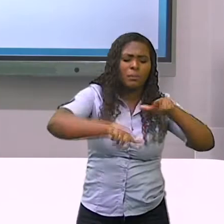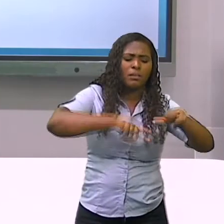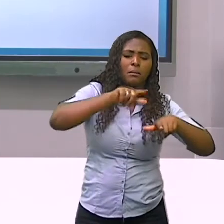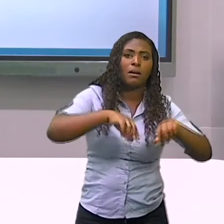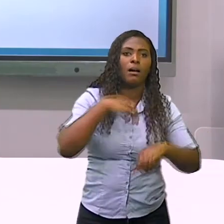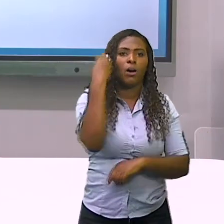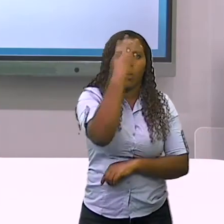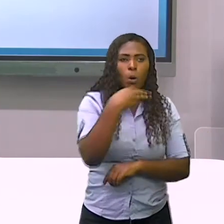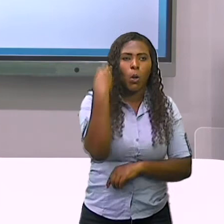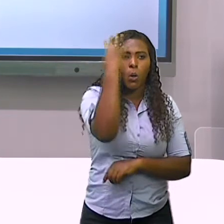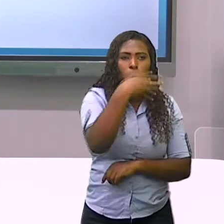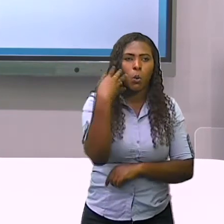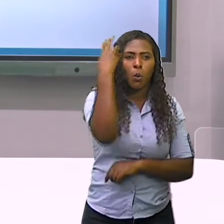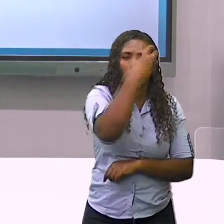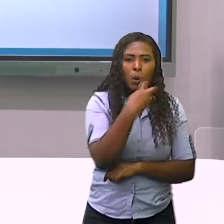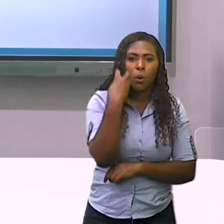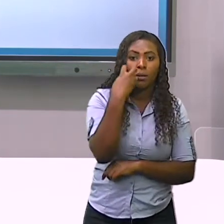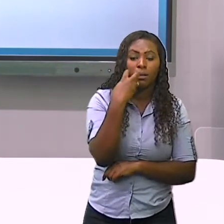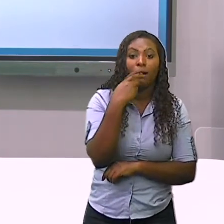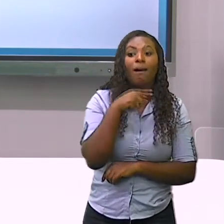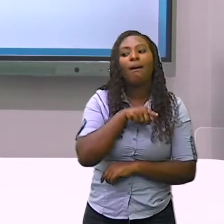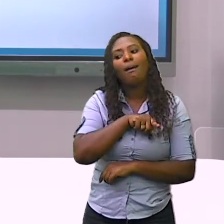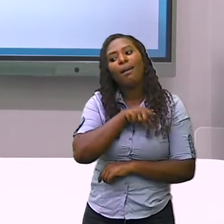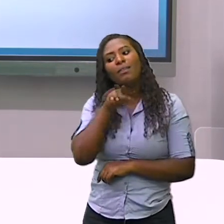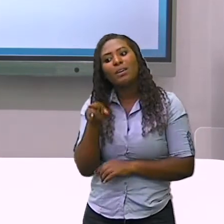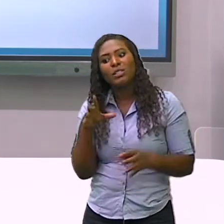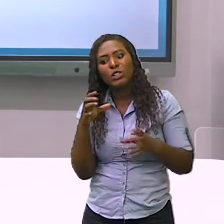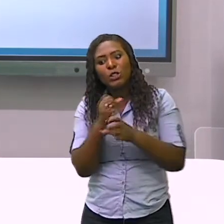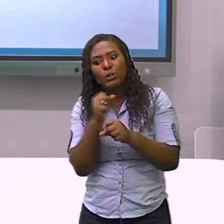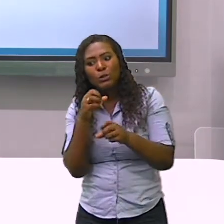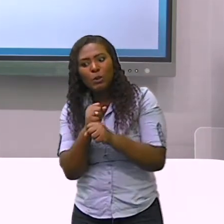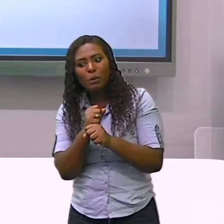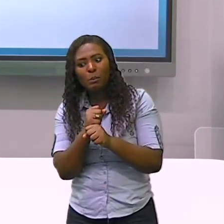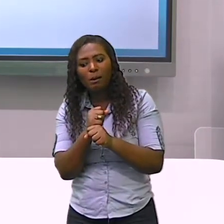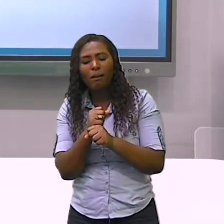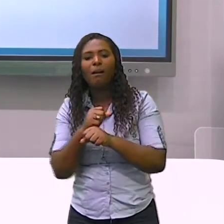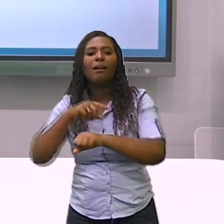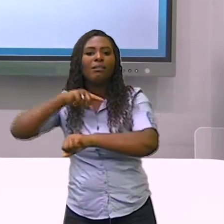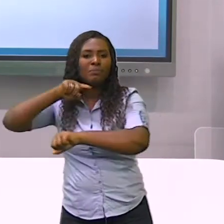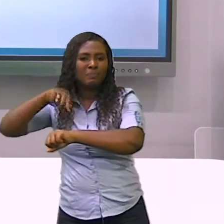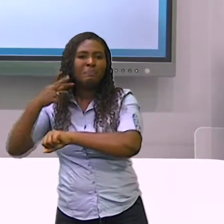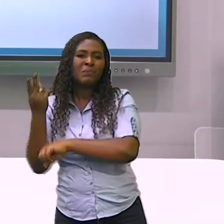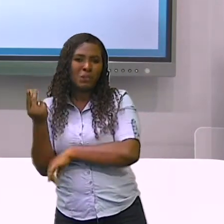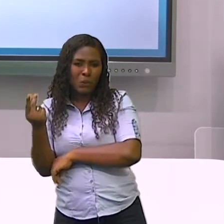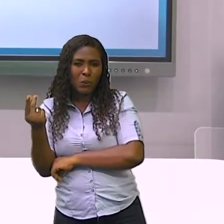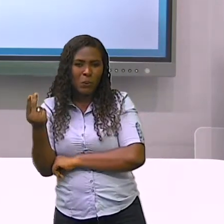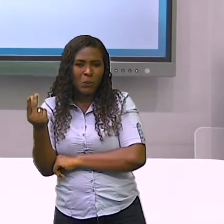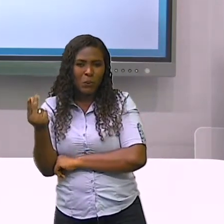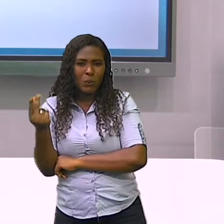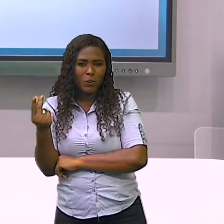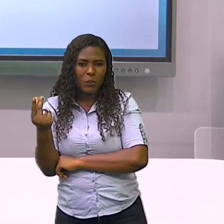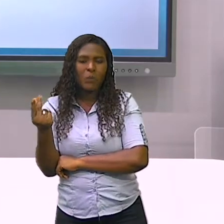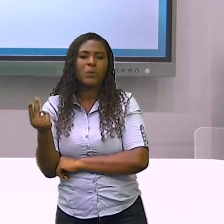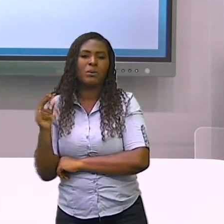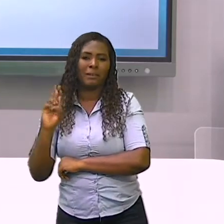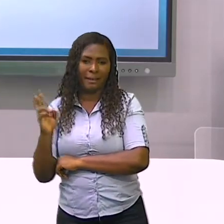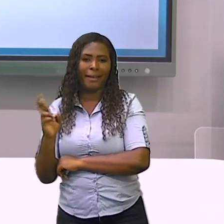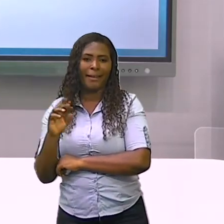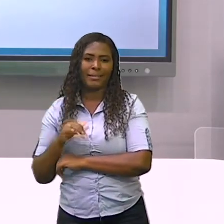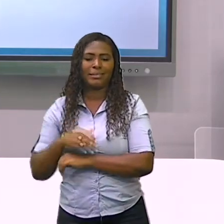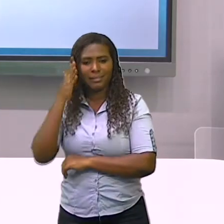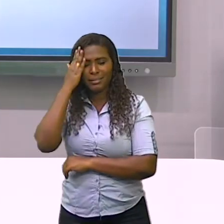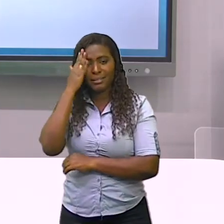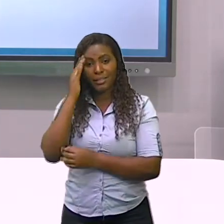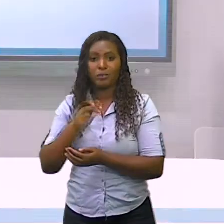nós vamos responder, depende do quanto ela vai trabalhar, qual o tempo que vai durar o trabalho